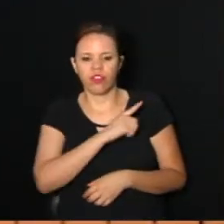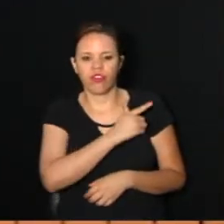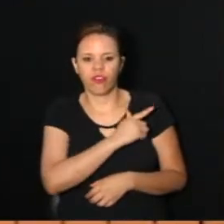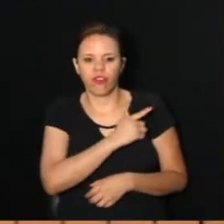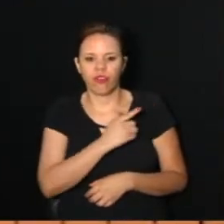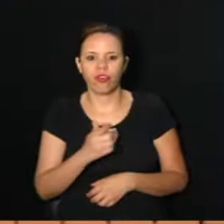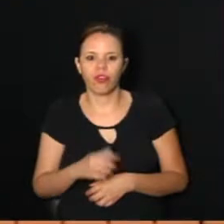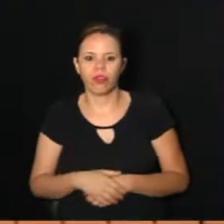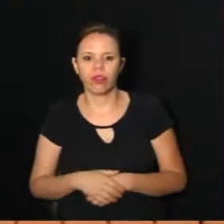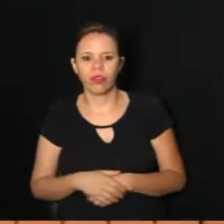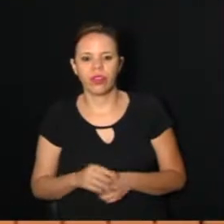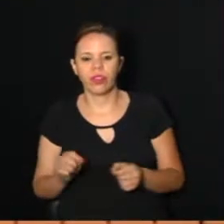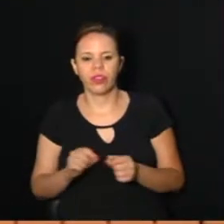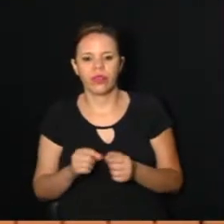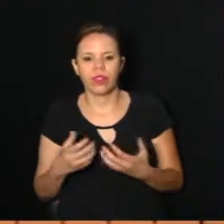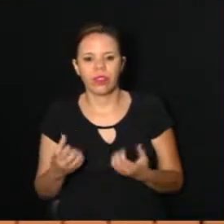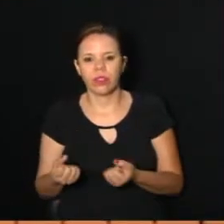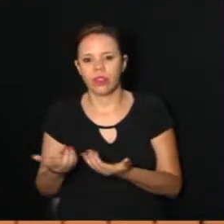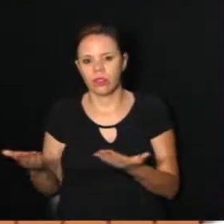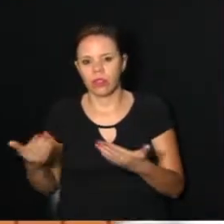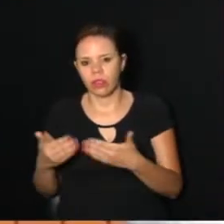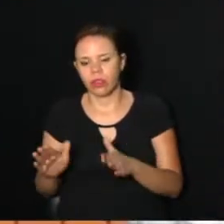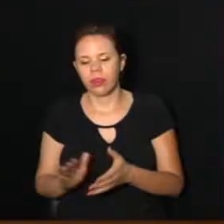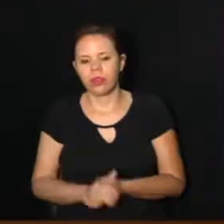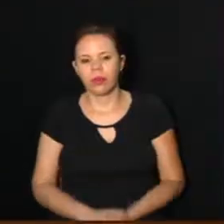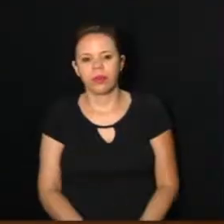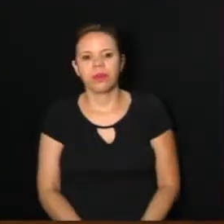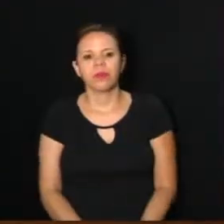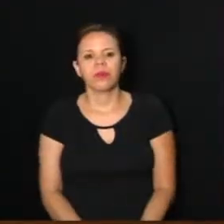para fazer suas considerações.